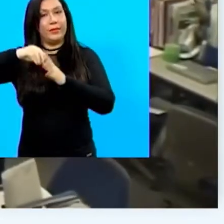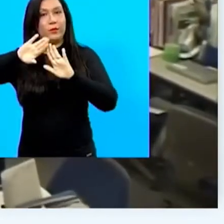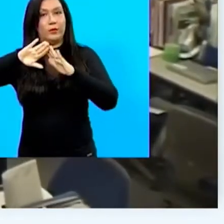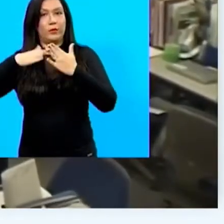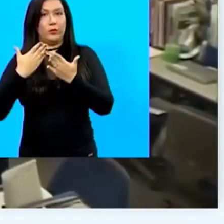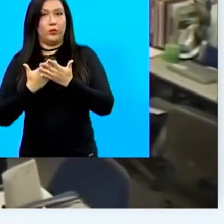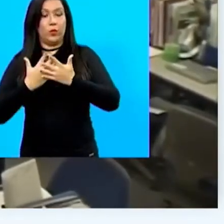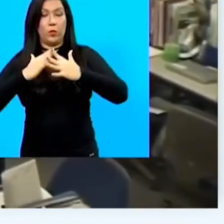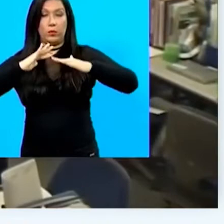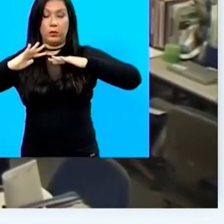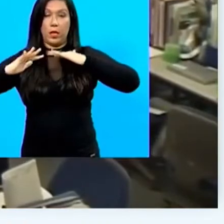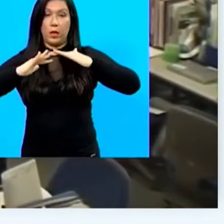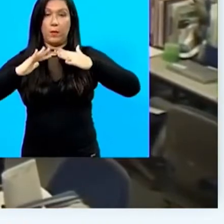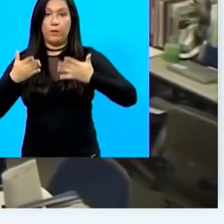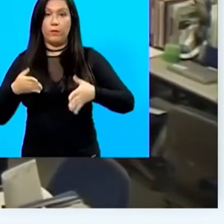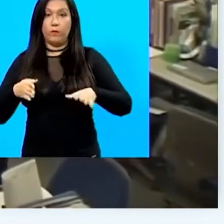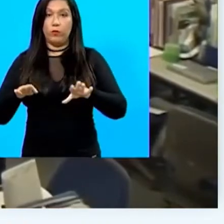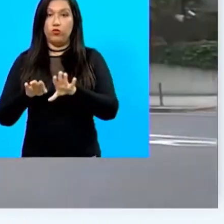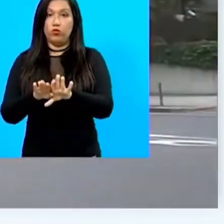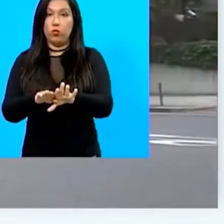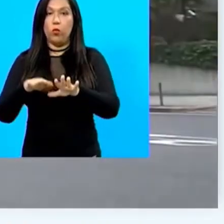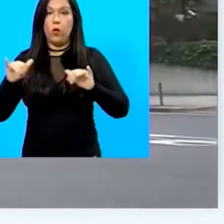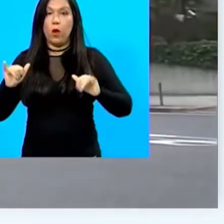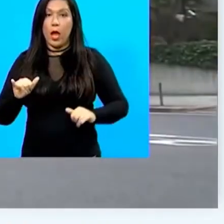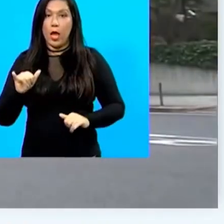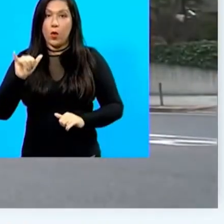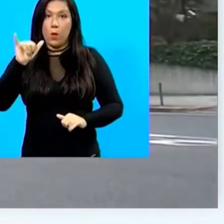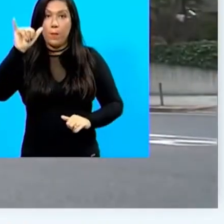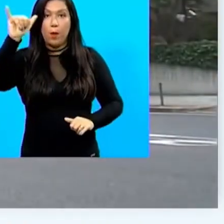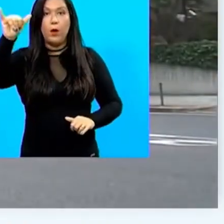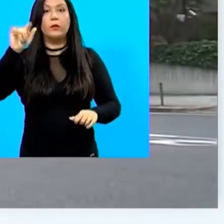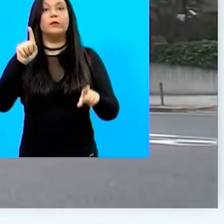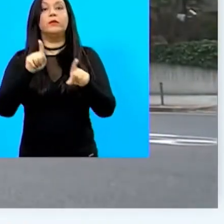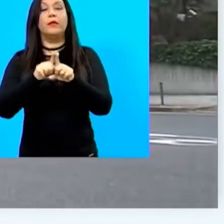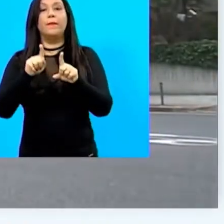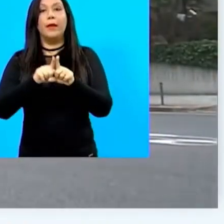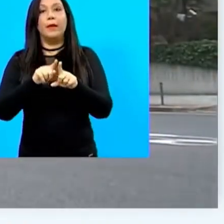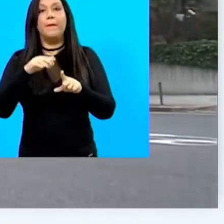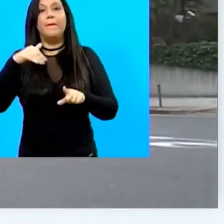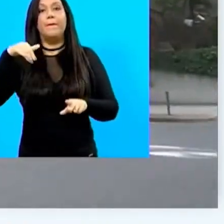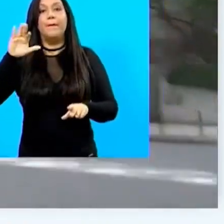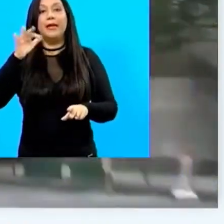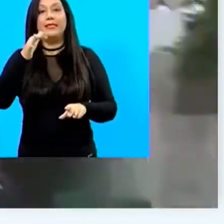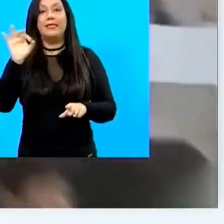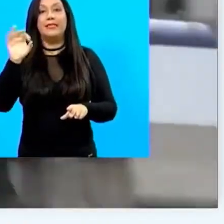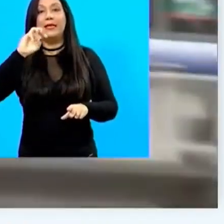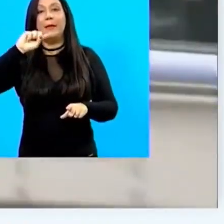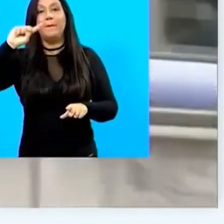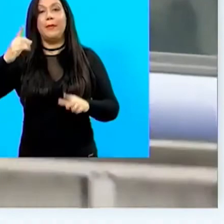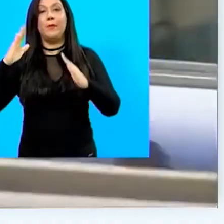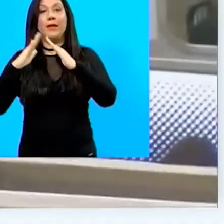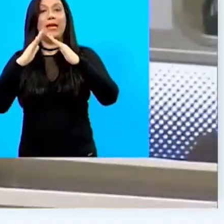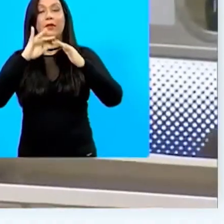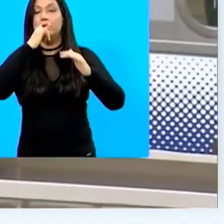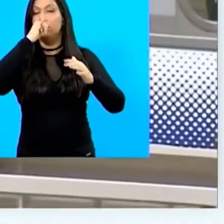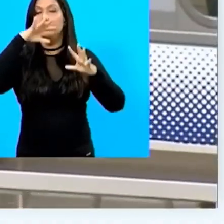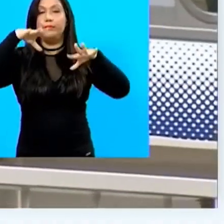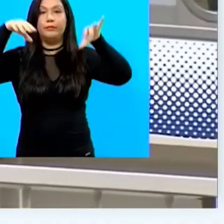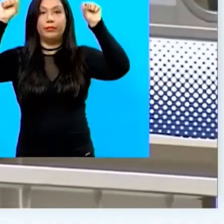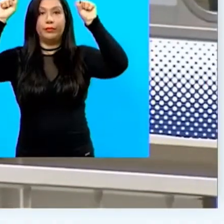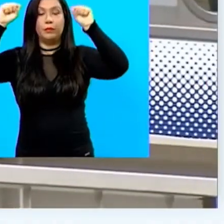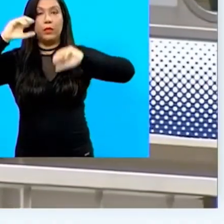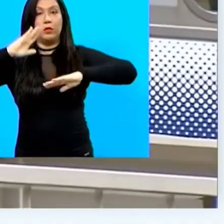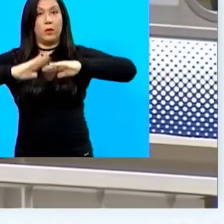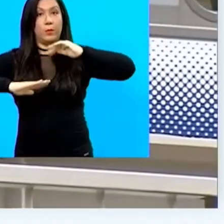desabamento dentro da escola. O terremoto provocou o fechamento de aeroportos e deixou mais de 100 mil casas sem energia